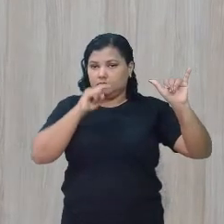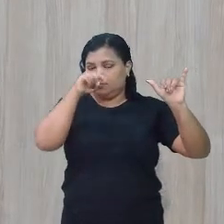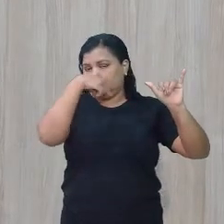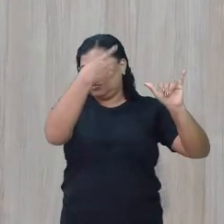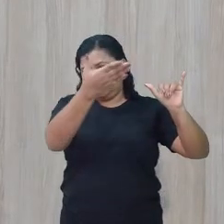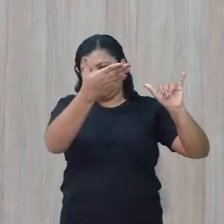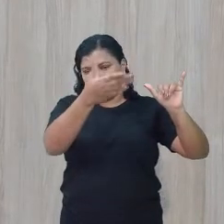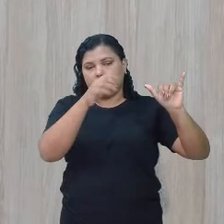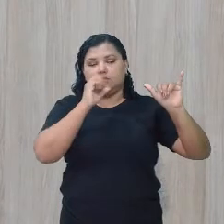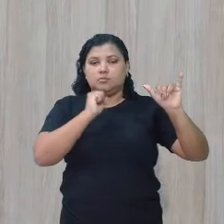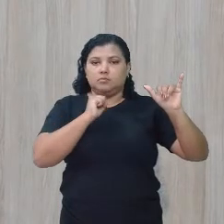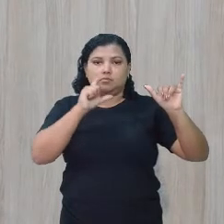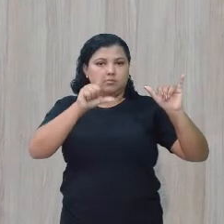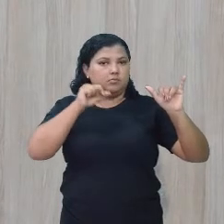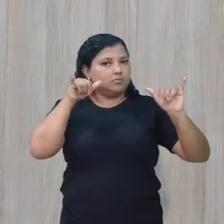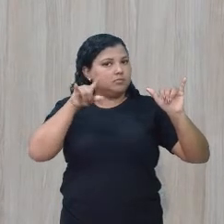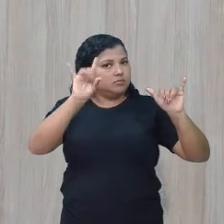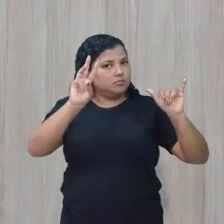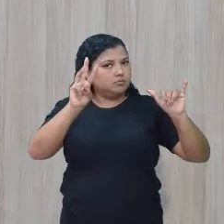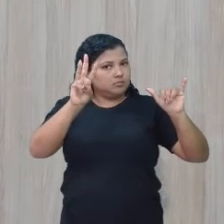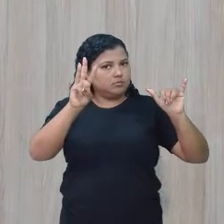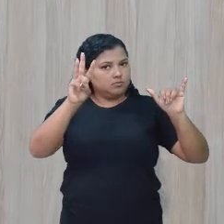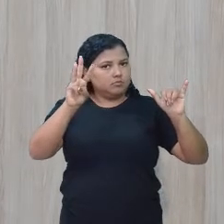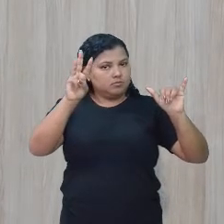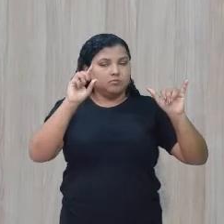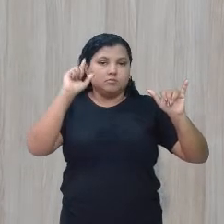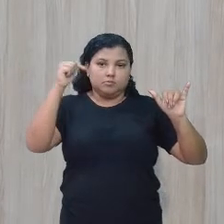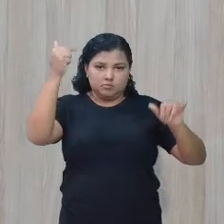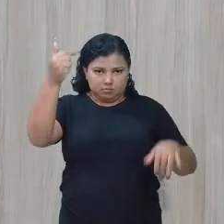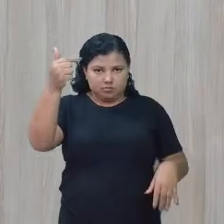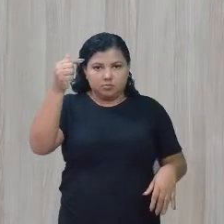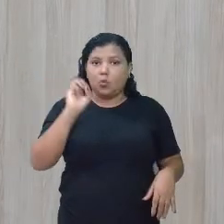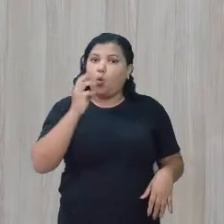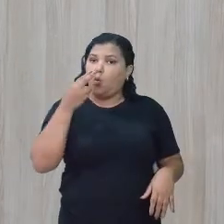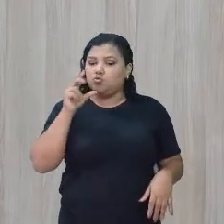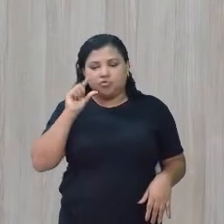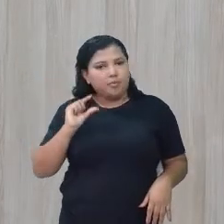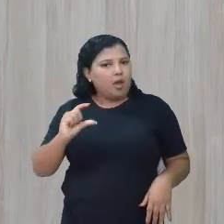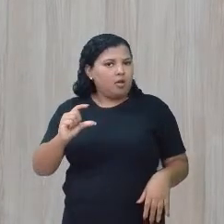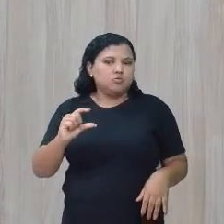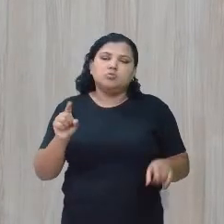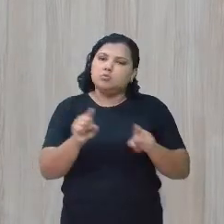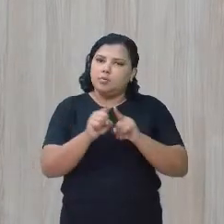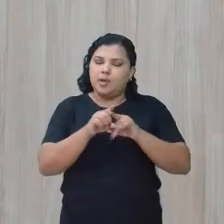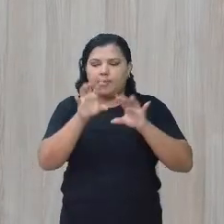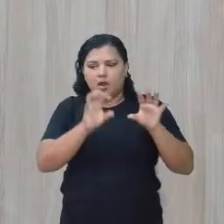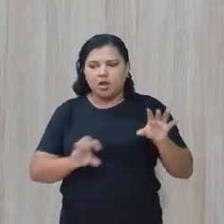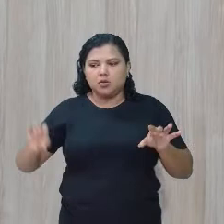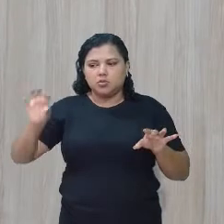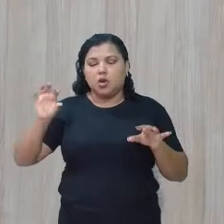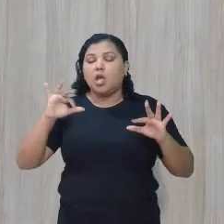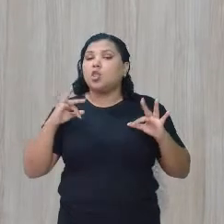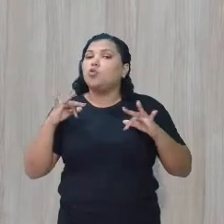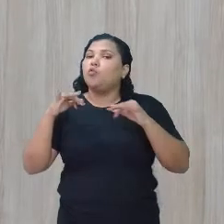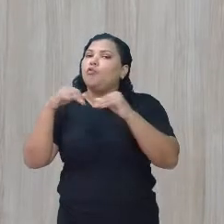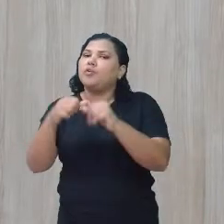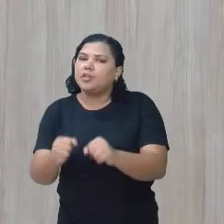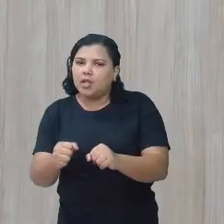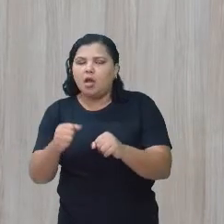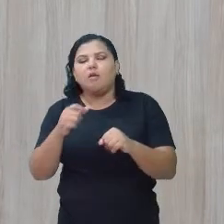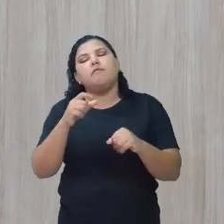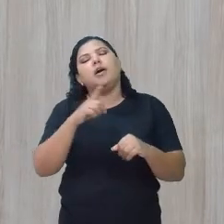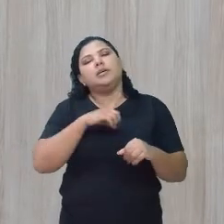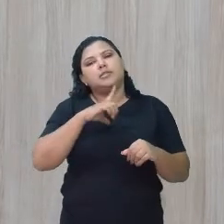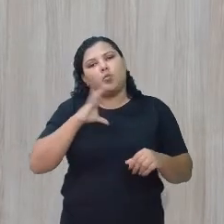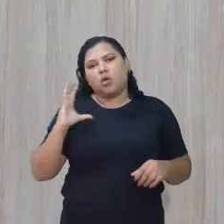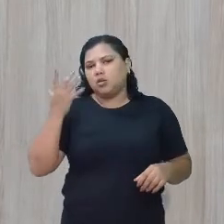cima, eu posso escolher a letra w da equação de cima ou da equação de baixo para isolar. No final, vai